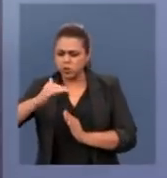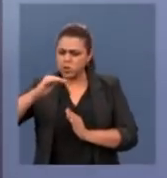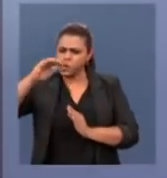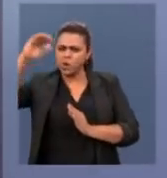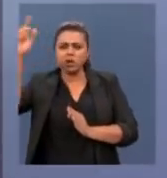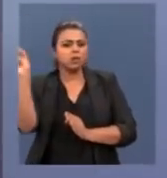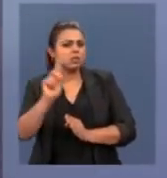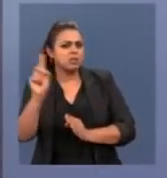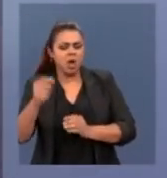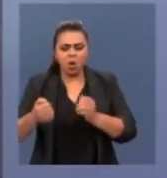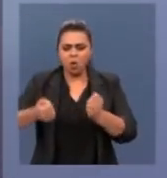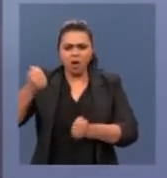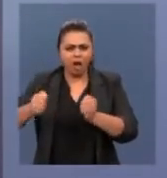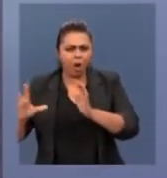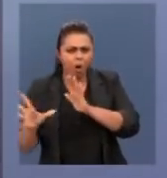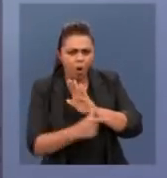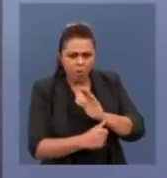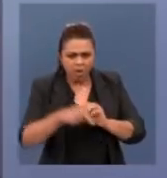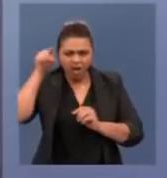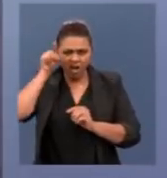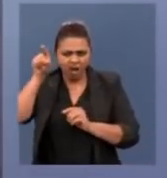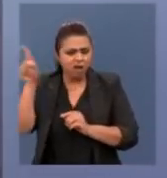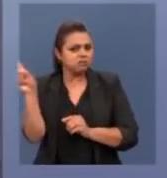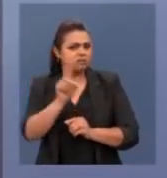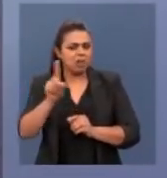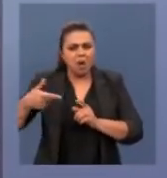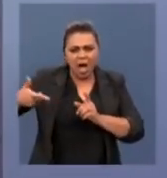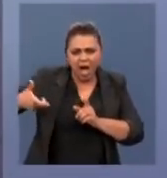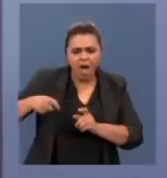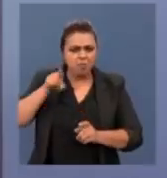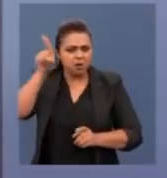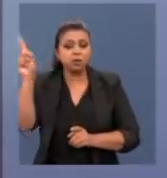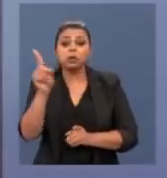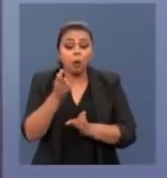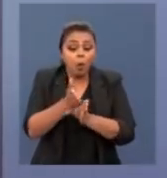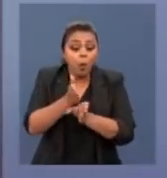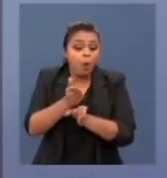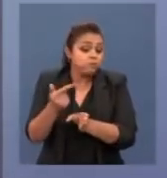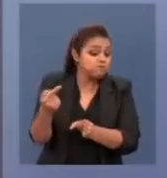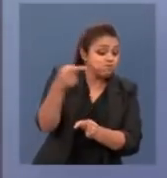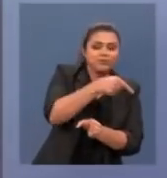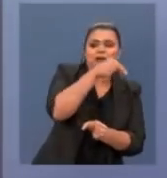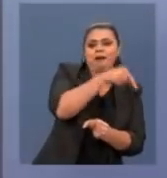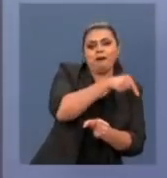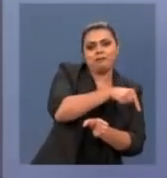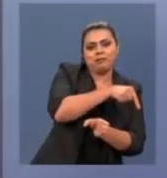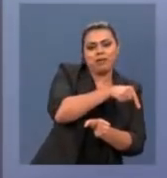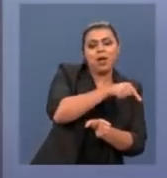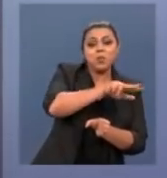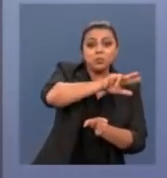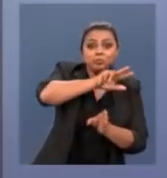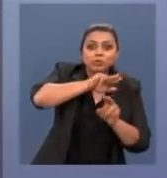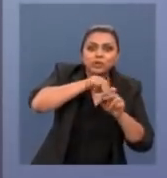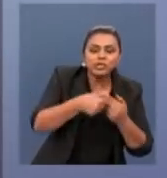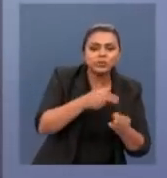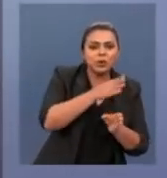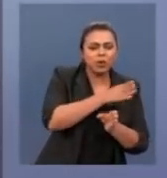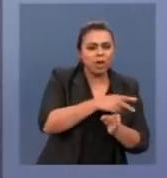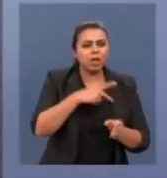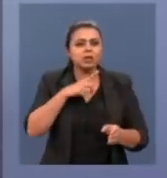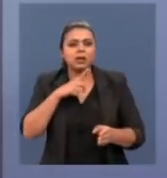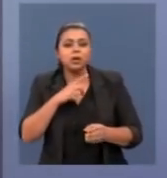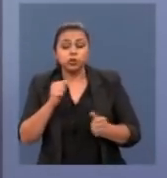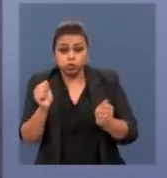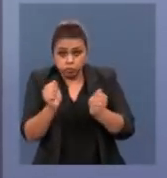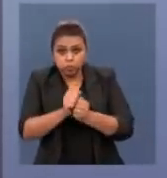o carro roubado o bandido as armas é a centro pelas nossas divisas nós vamos colocar a comandado